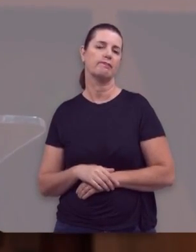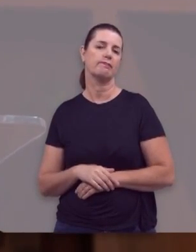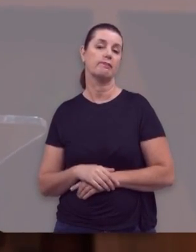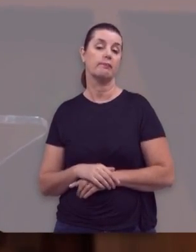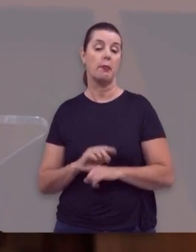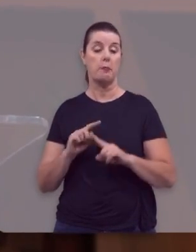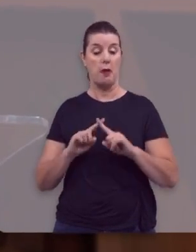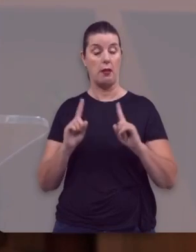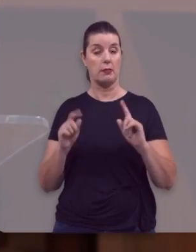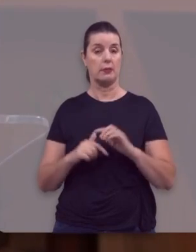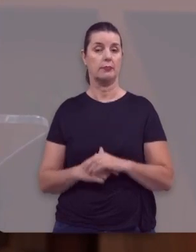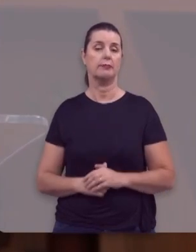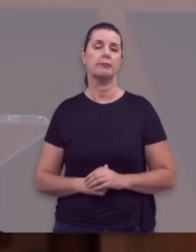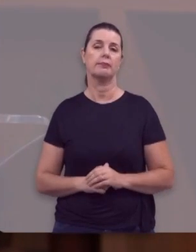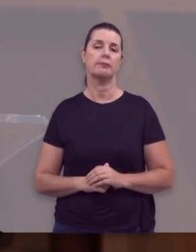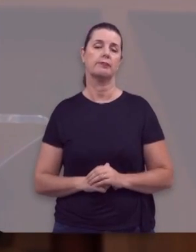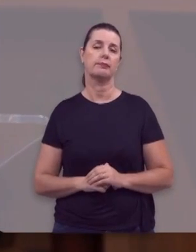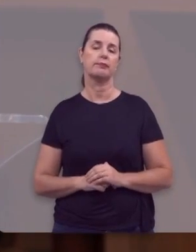Porém,